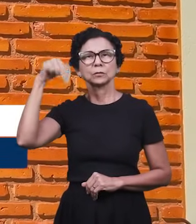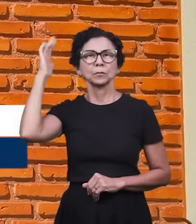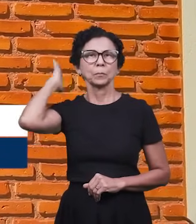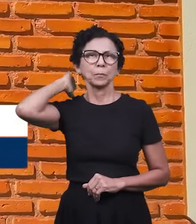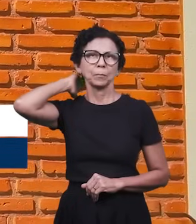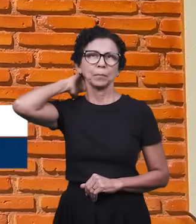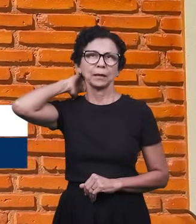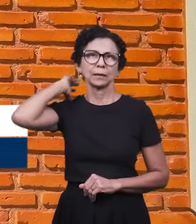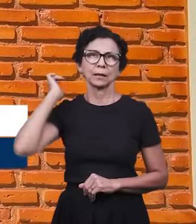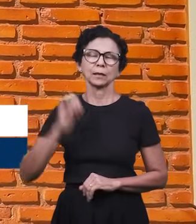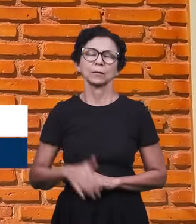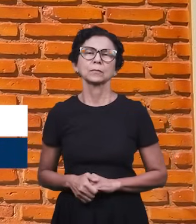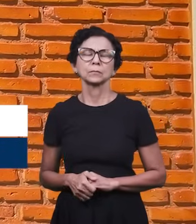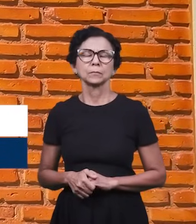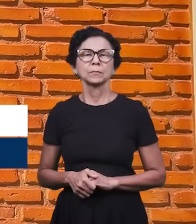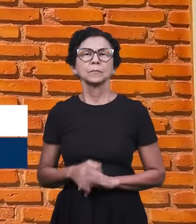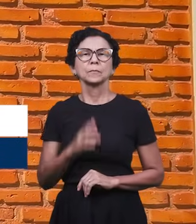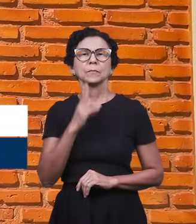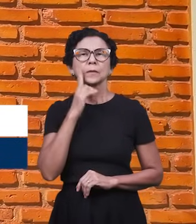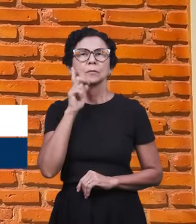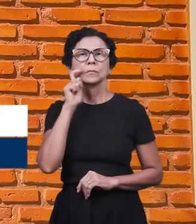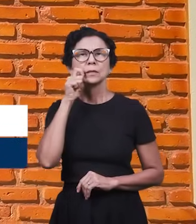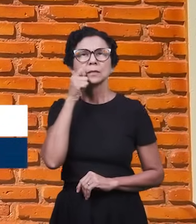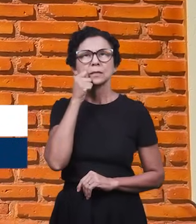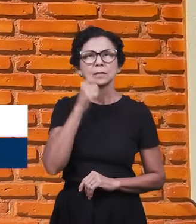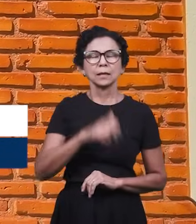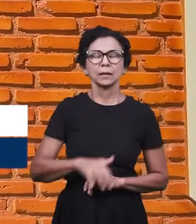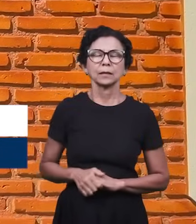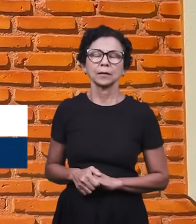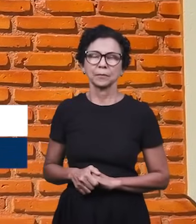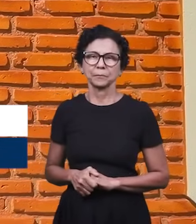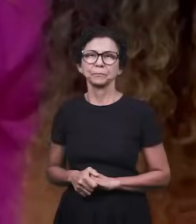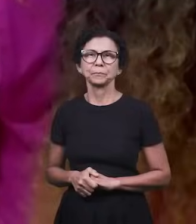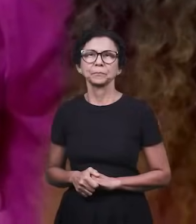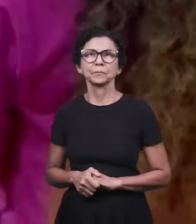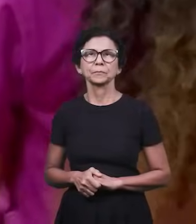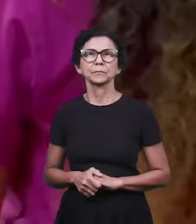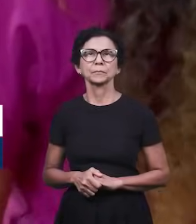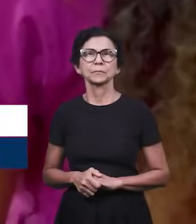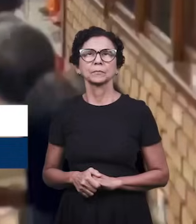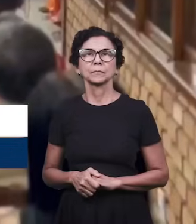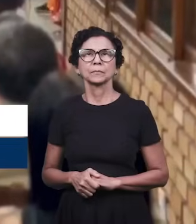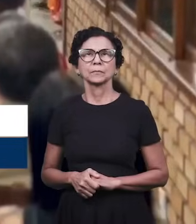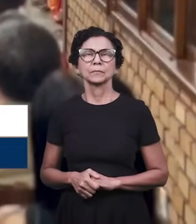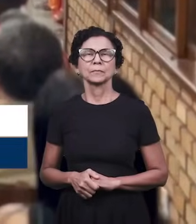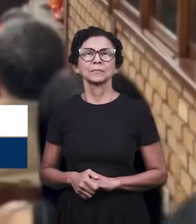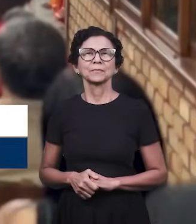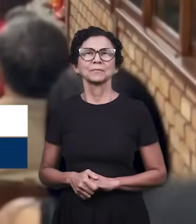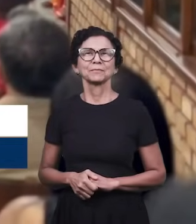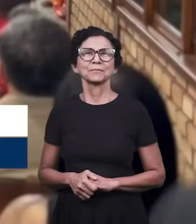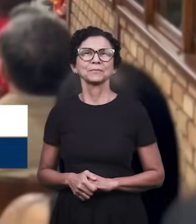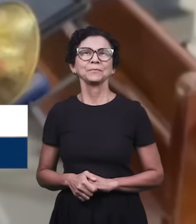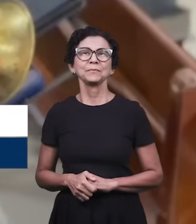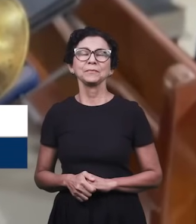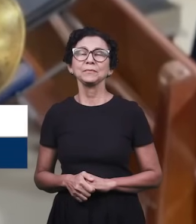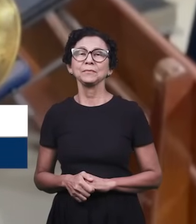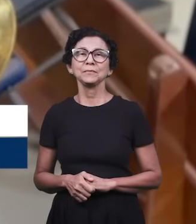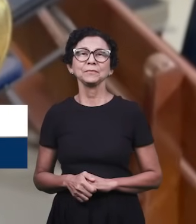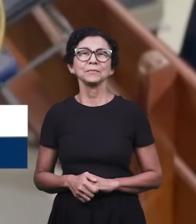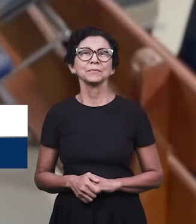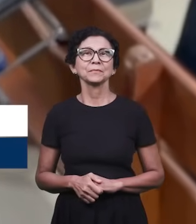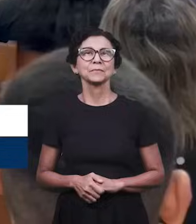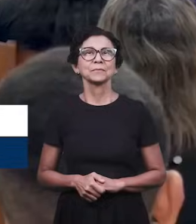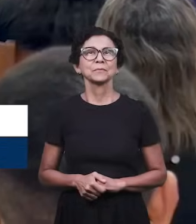uma ceia. Sei onde o nome do Senhor foi glorificado e você vai conferir tudo agora. Confira. Hoje nós finalizamos aquilo que foi a revelação